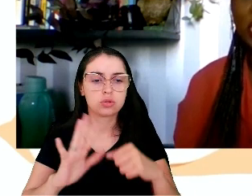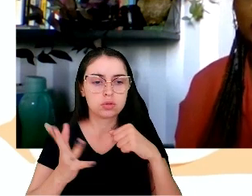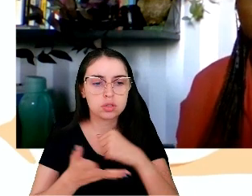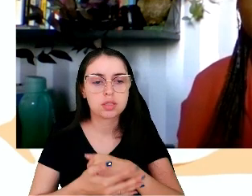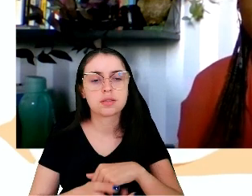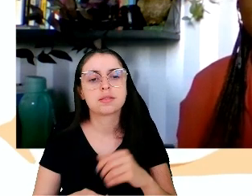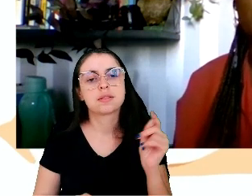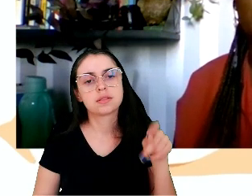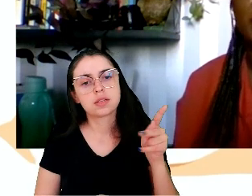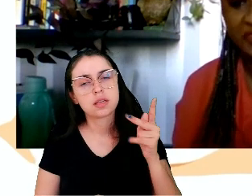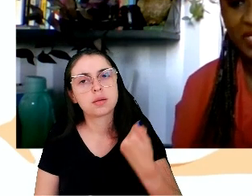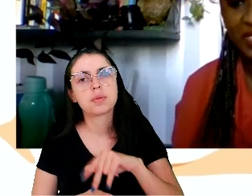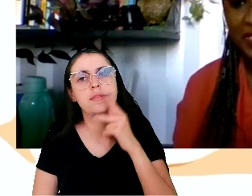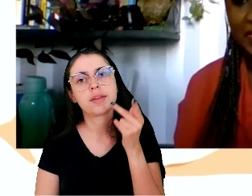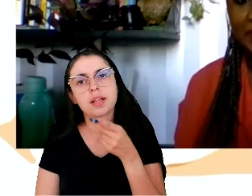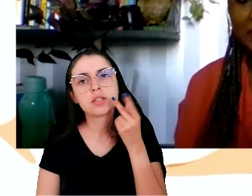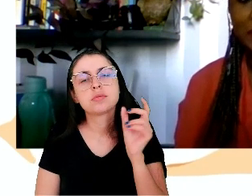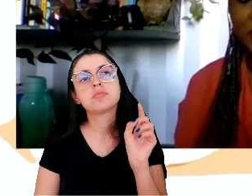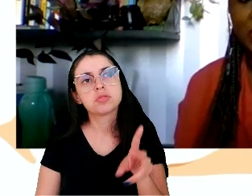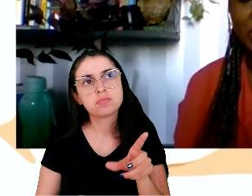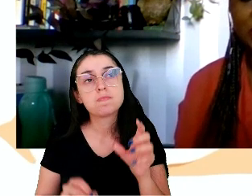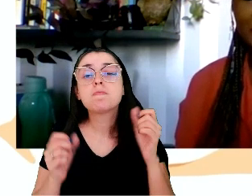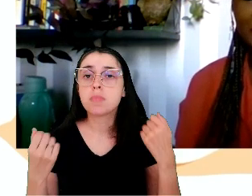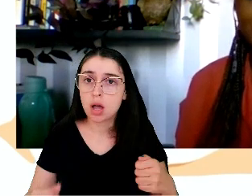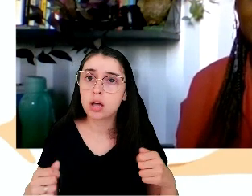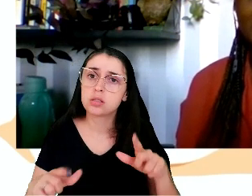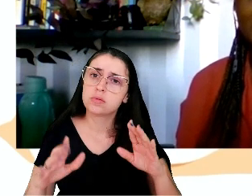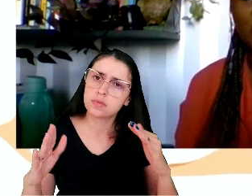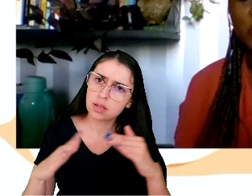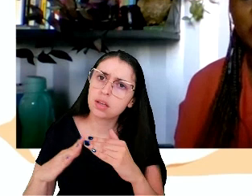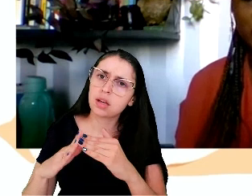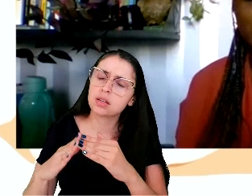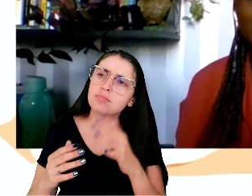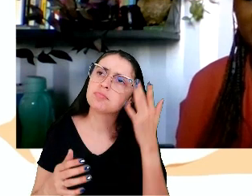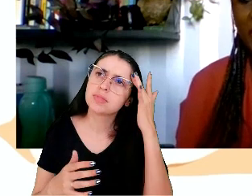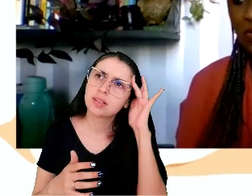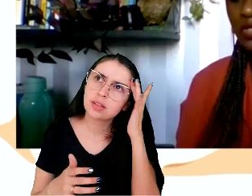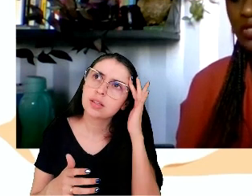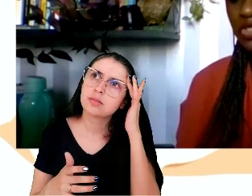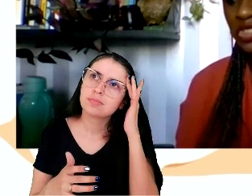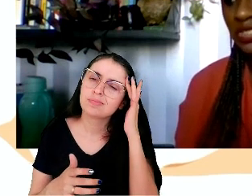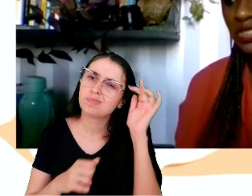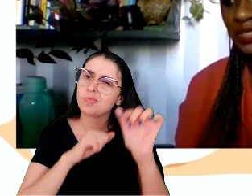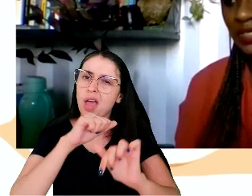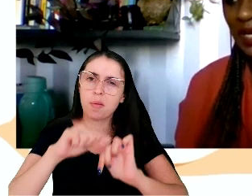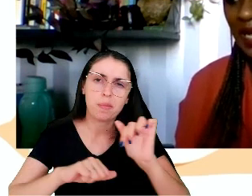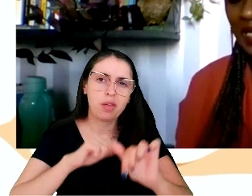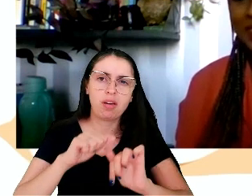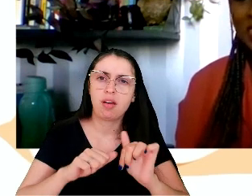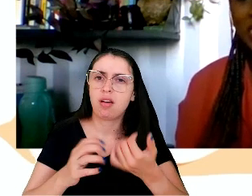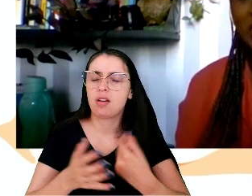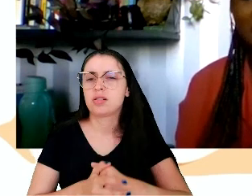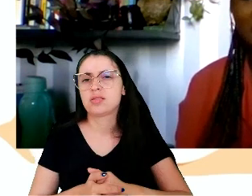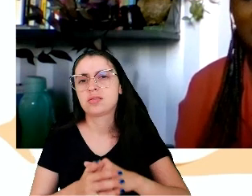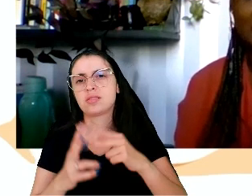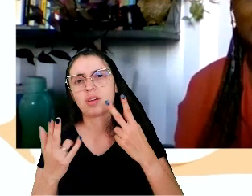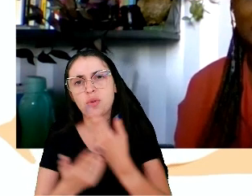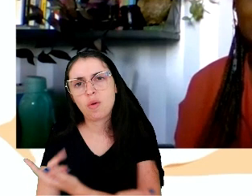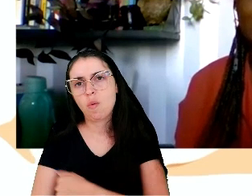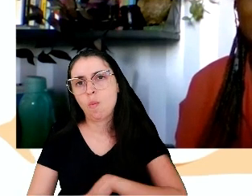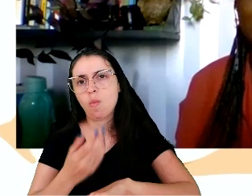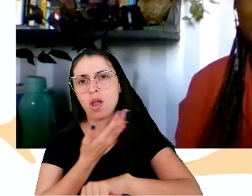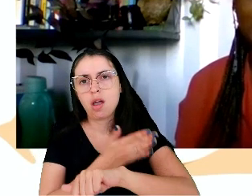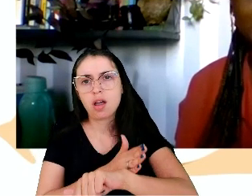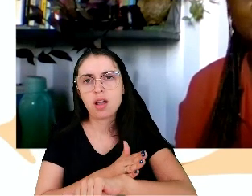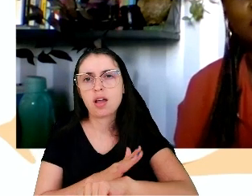sempre temos dito, se puder, fique em casa. Nós sabemos que as condições, esse recorte de raça, gênero e